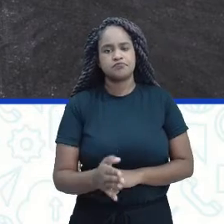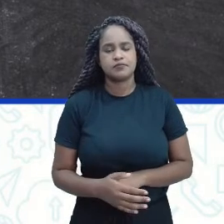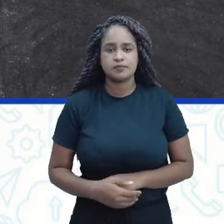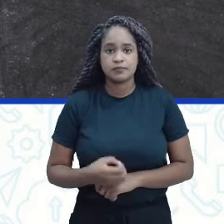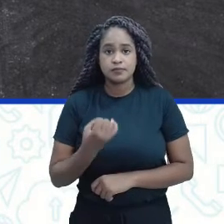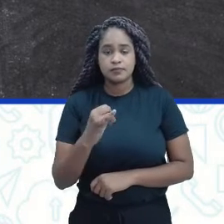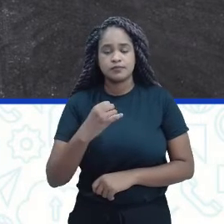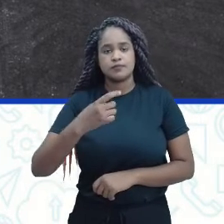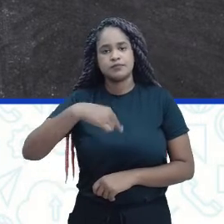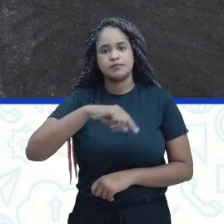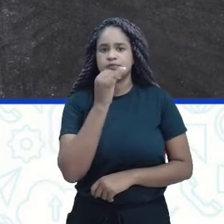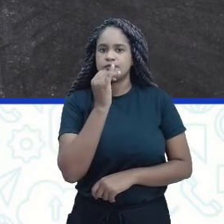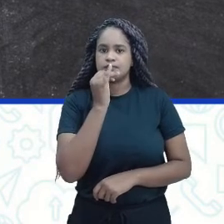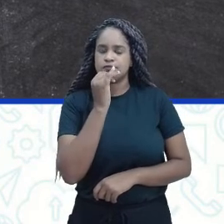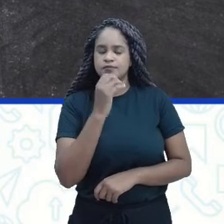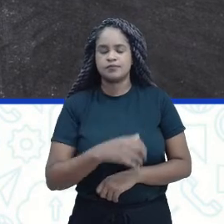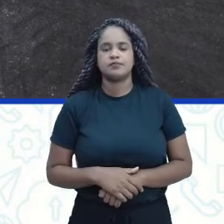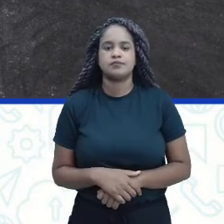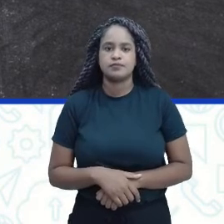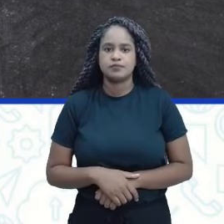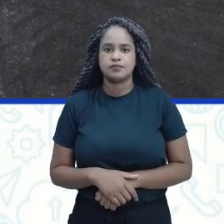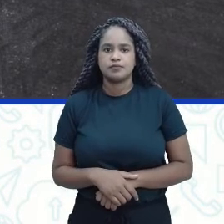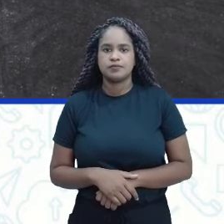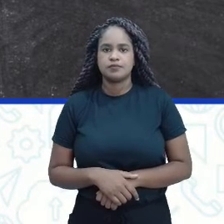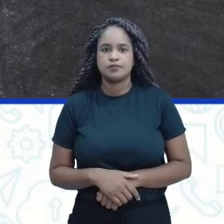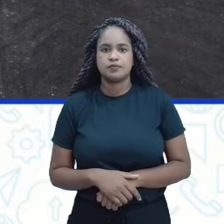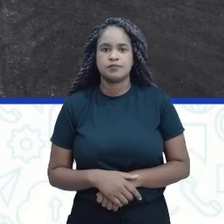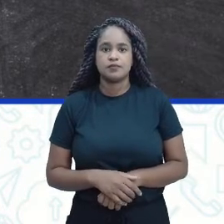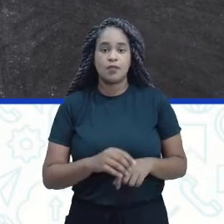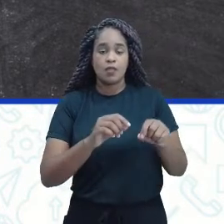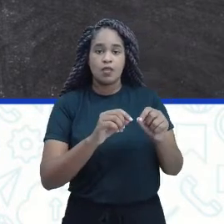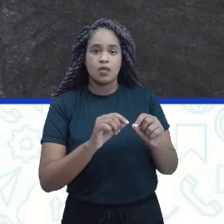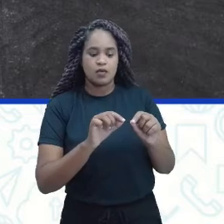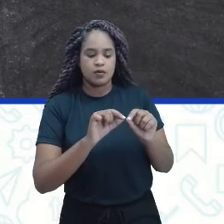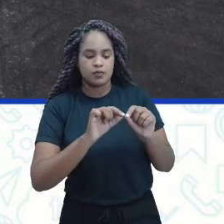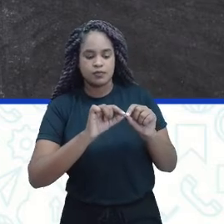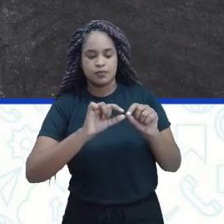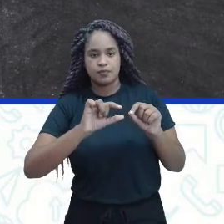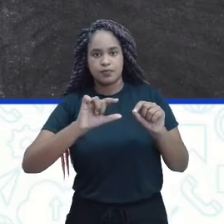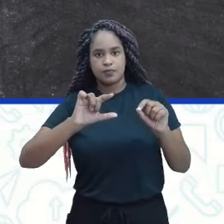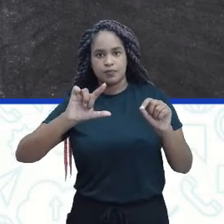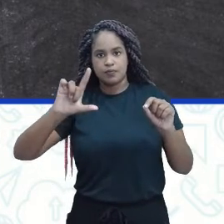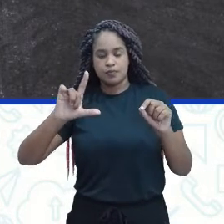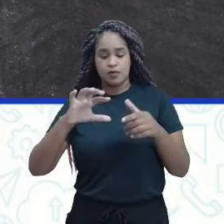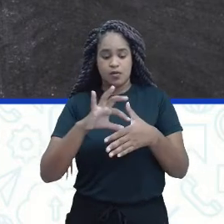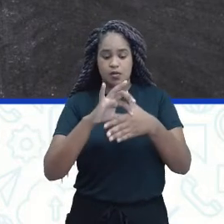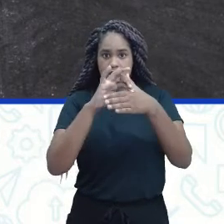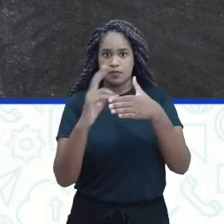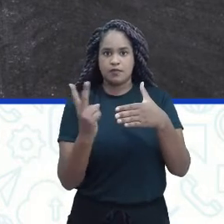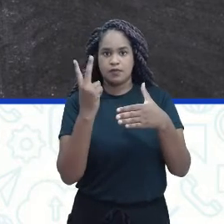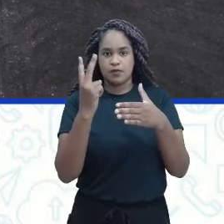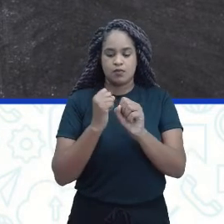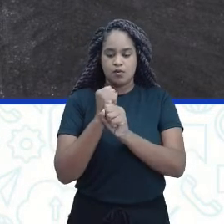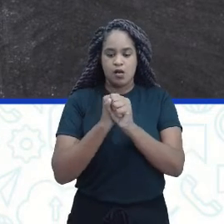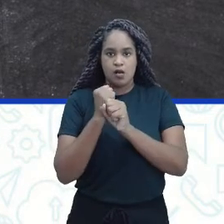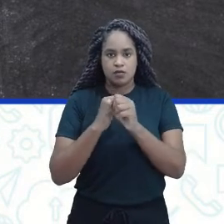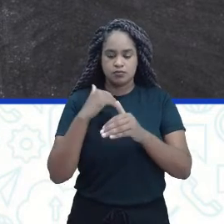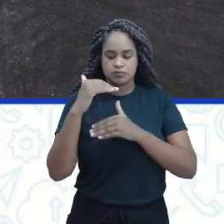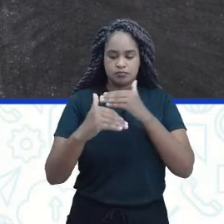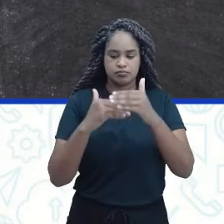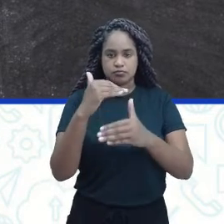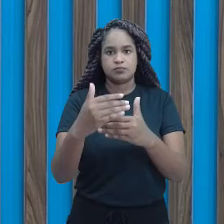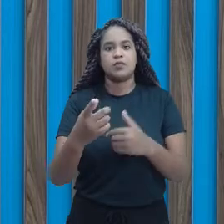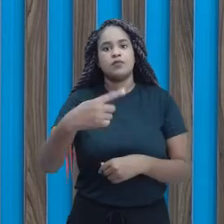Se você pega aí, por exemplo, os aumentos que ocorreu na carne durante todo o ano. Então, você